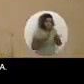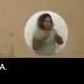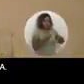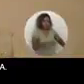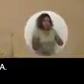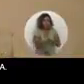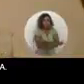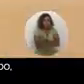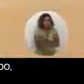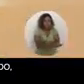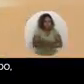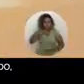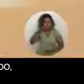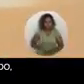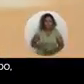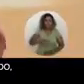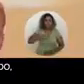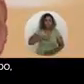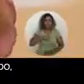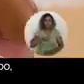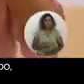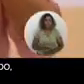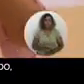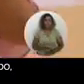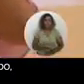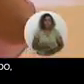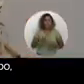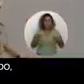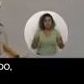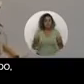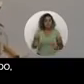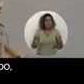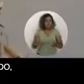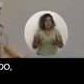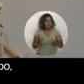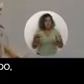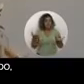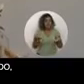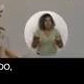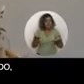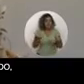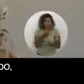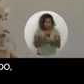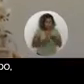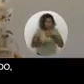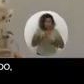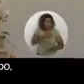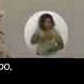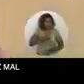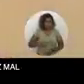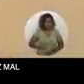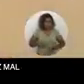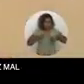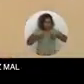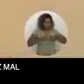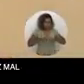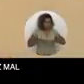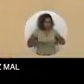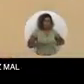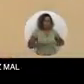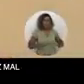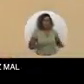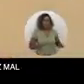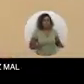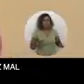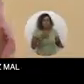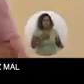muito corajosa. Então, ver o tanto de dinheiro público desperdiçado, essa